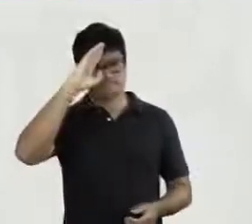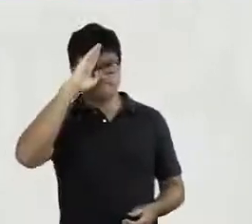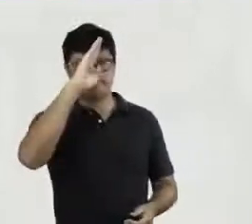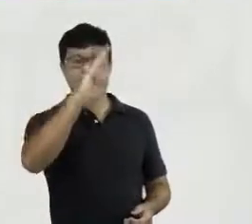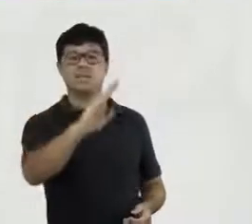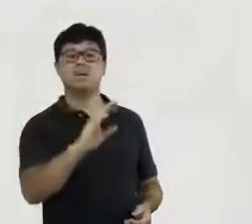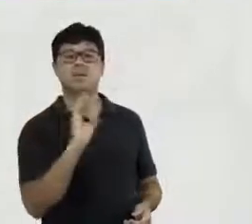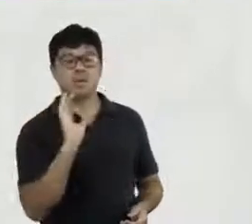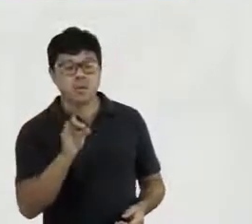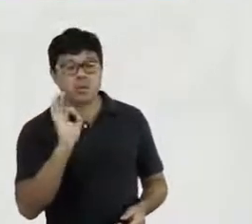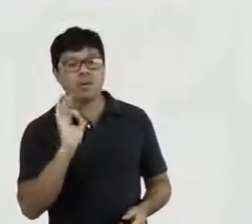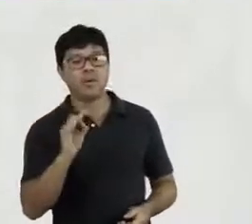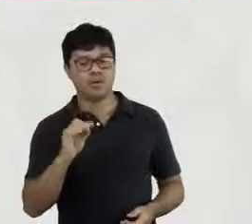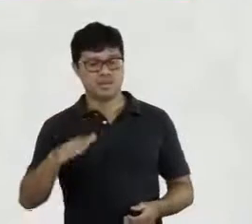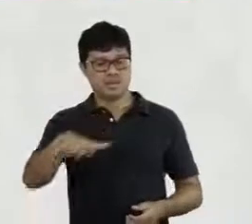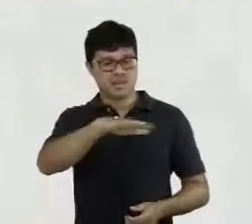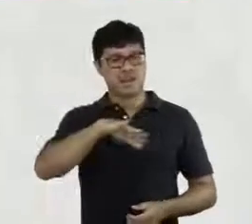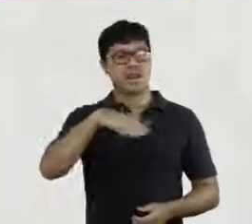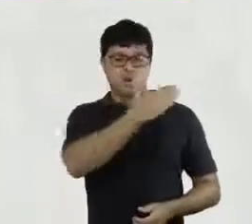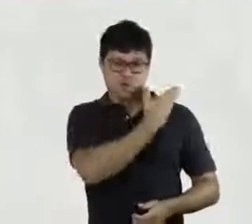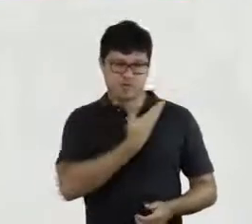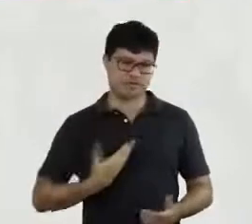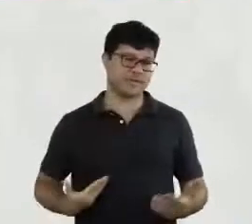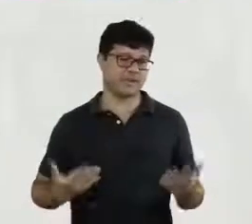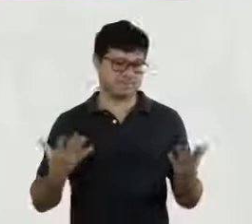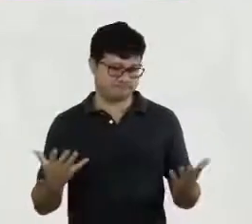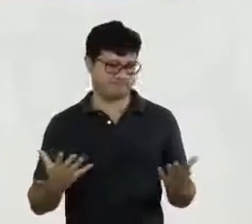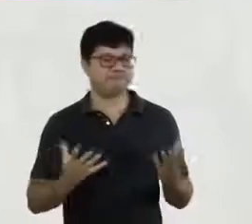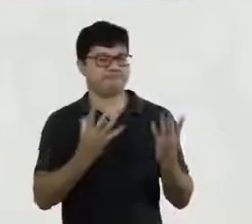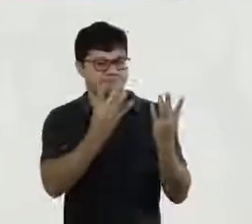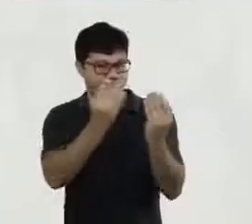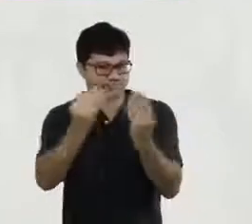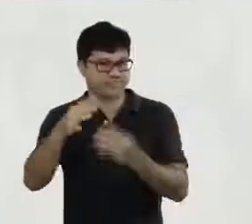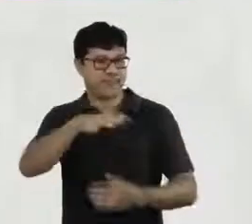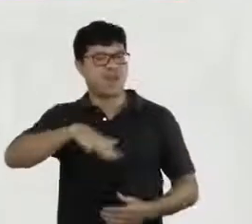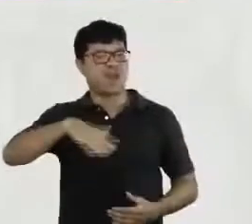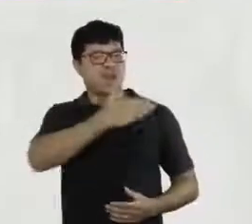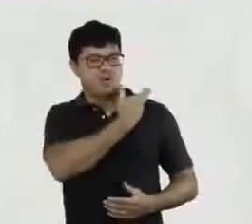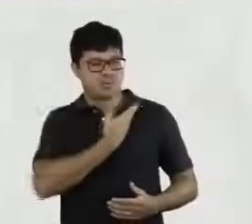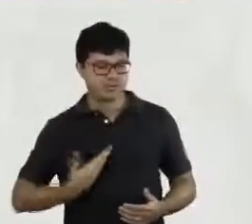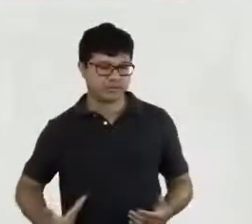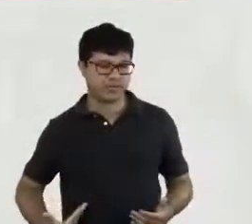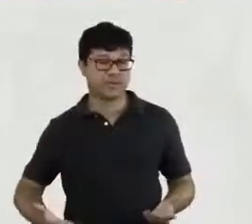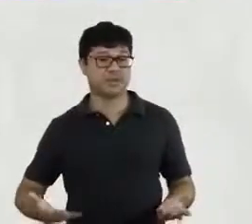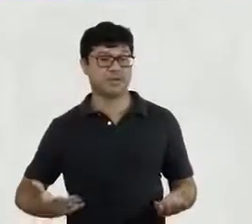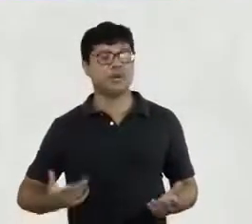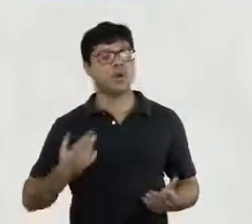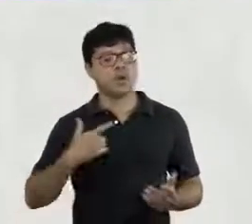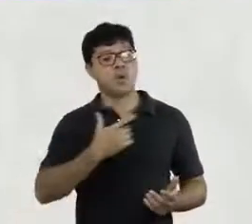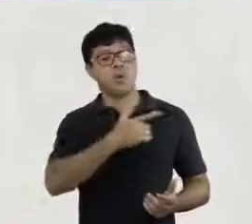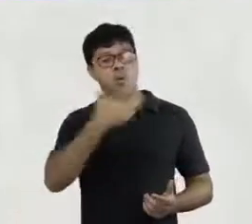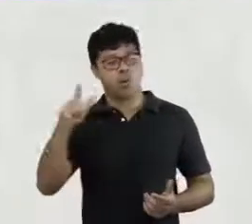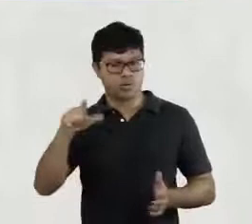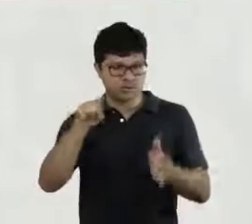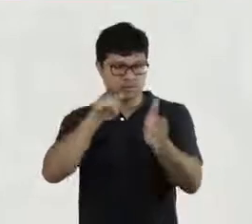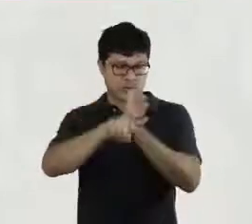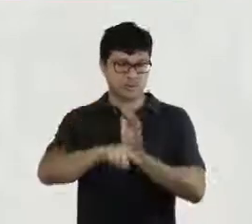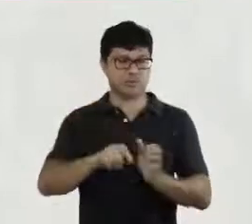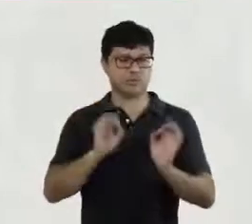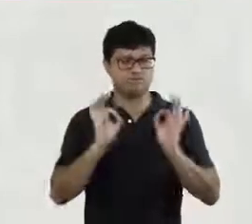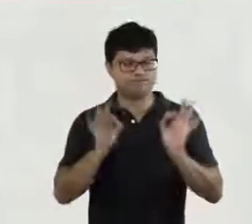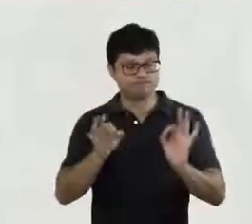Principalmente, né, na esfera governamental. Isso tem acontecido muito. Vamos